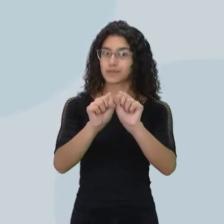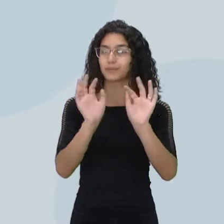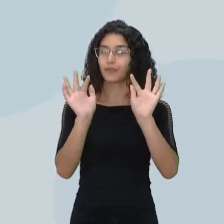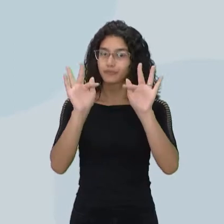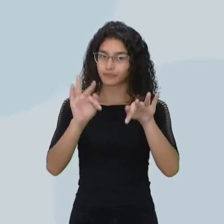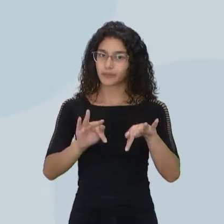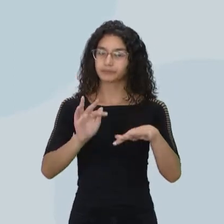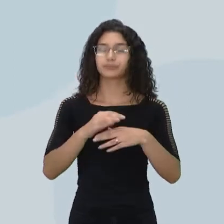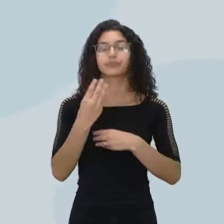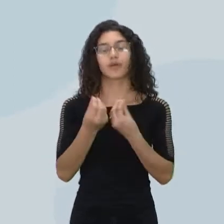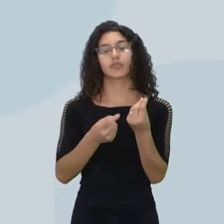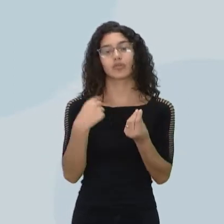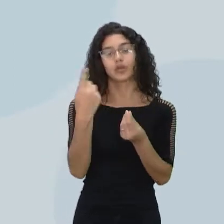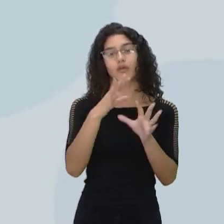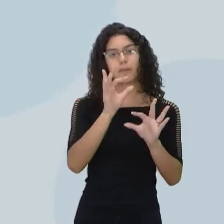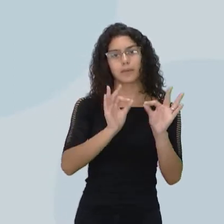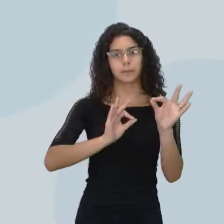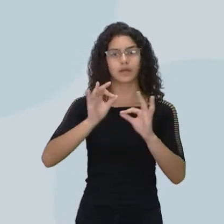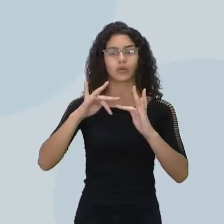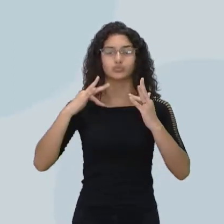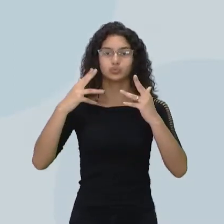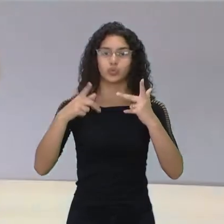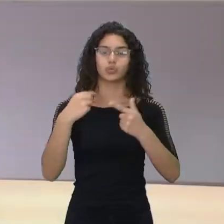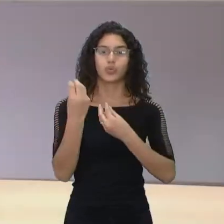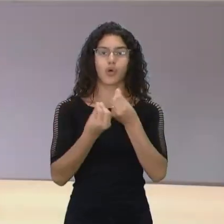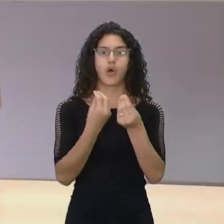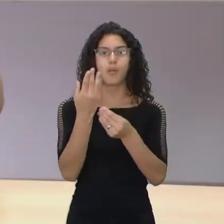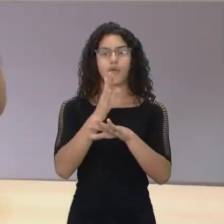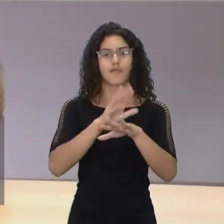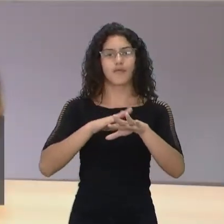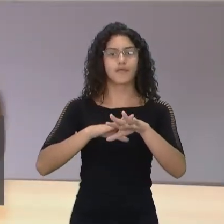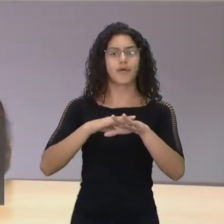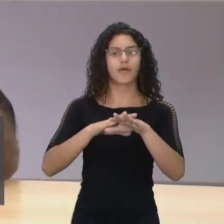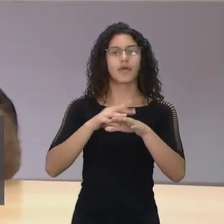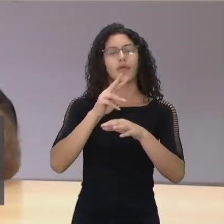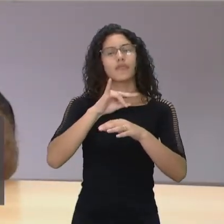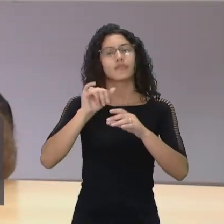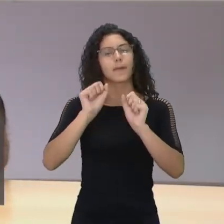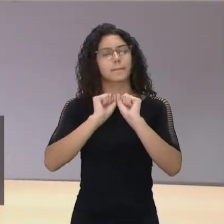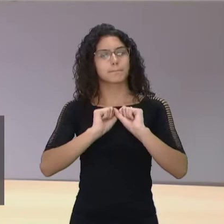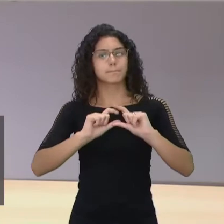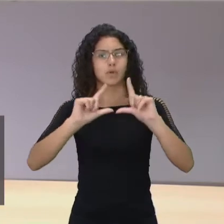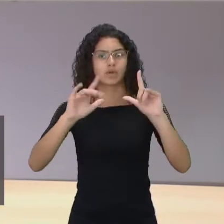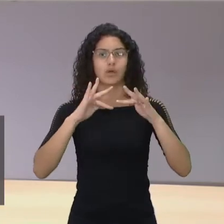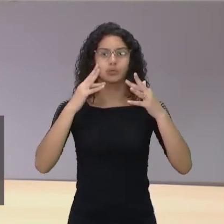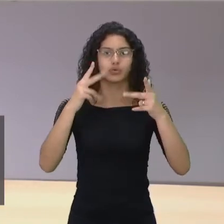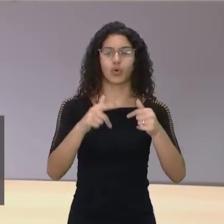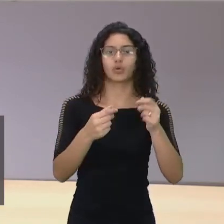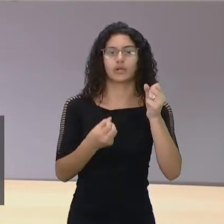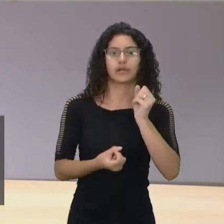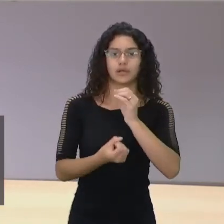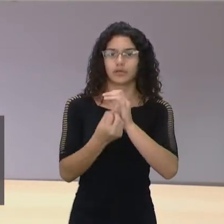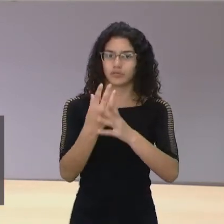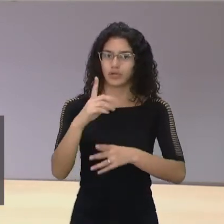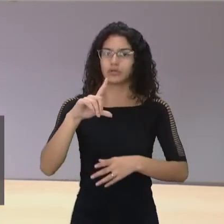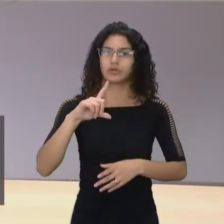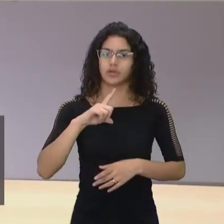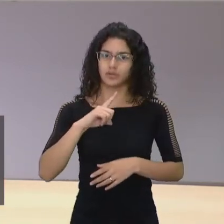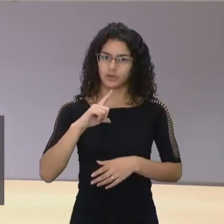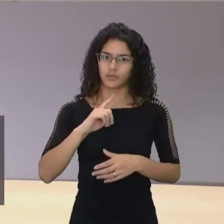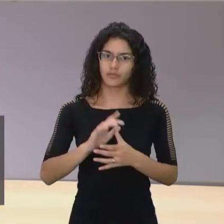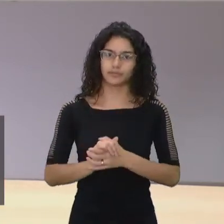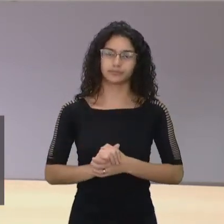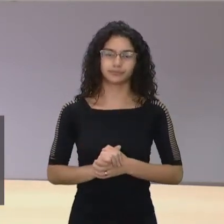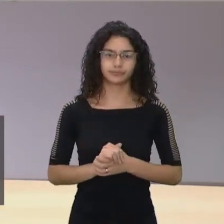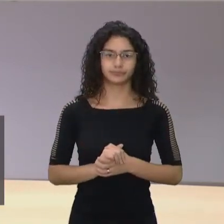sistematização, aonde a gente vai organizar como você vai expor toda essa criatividade, todo esse